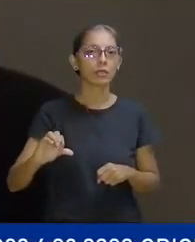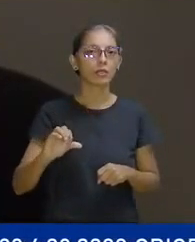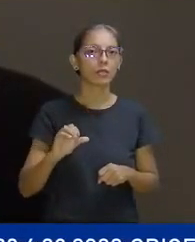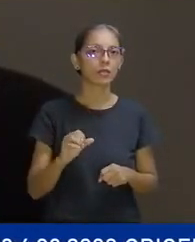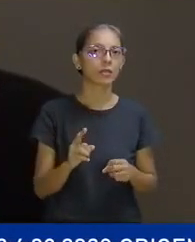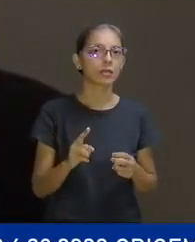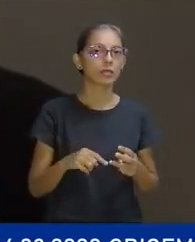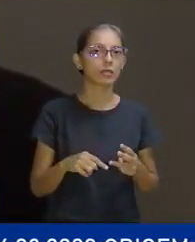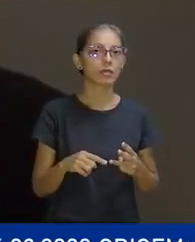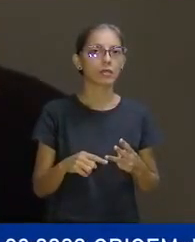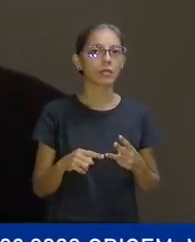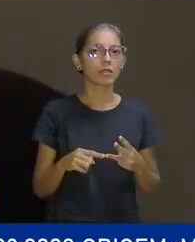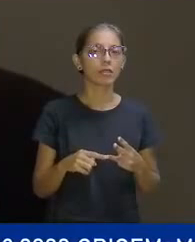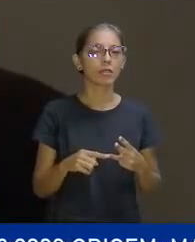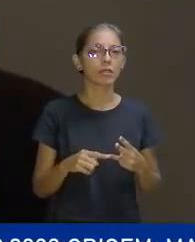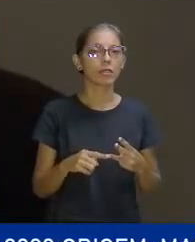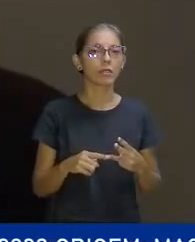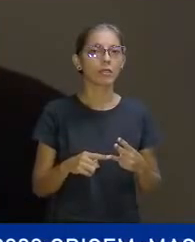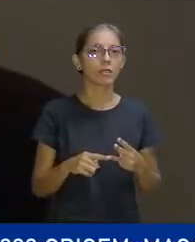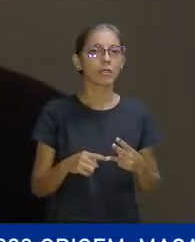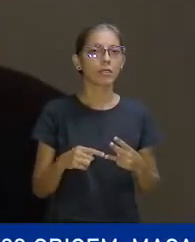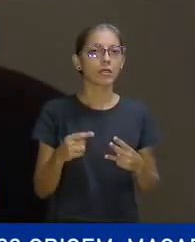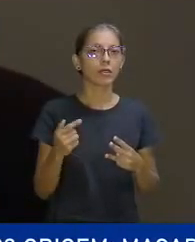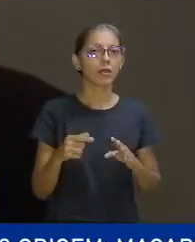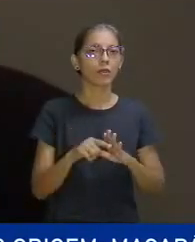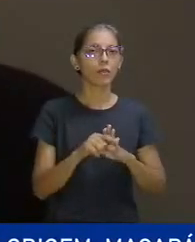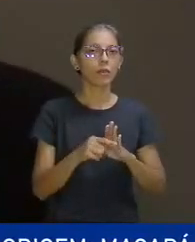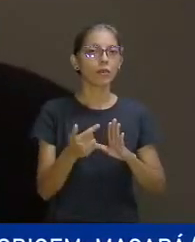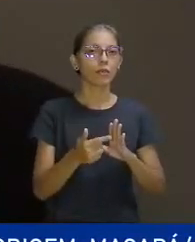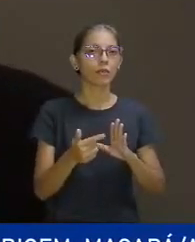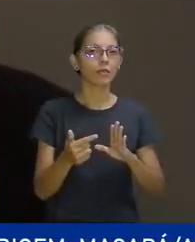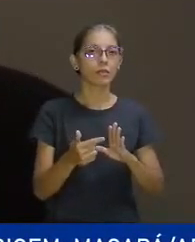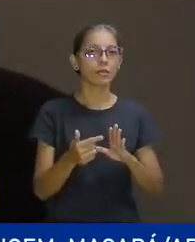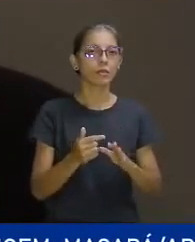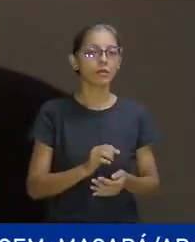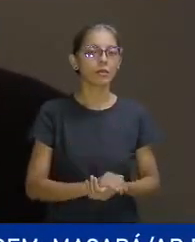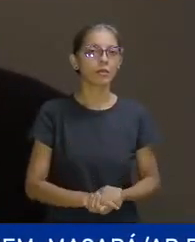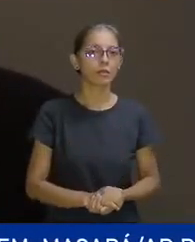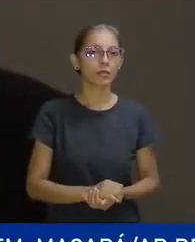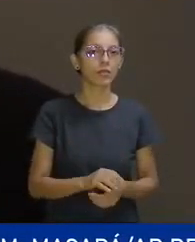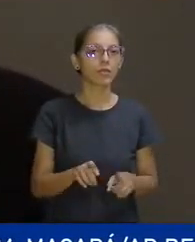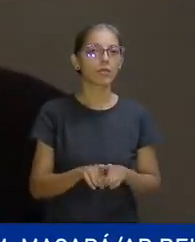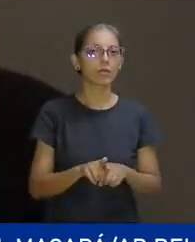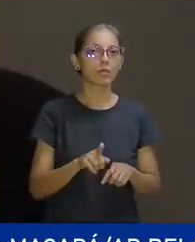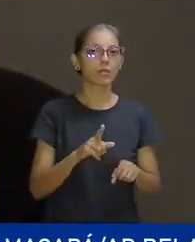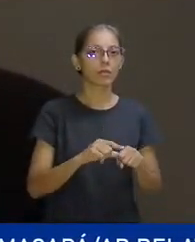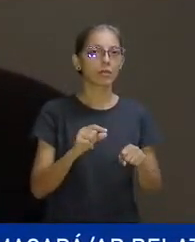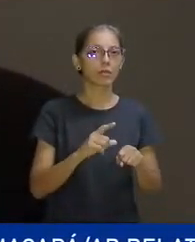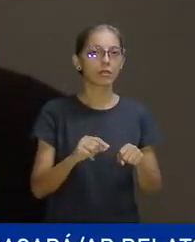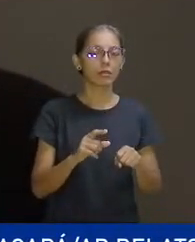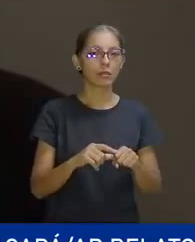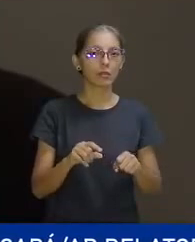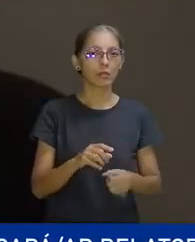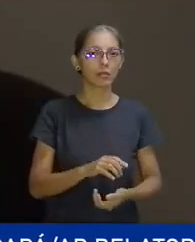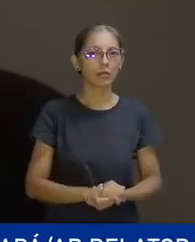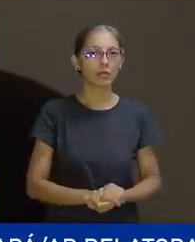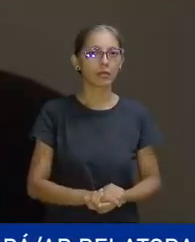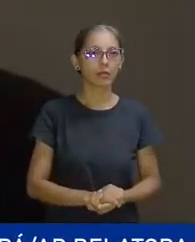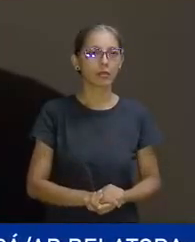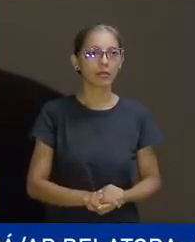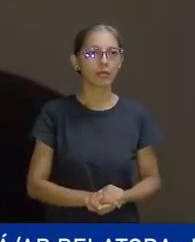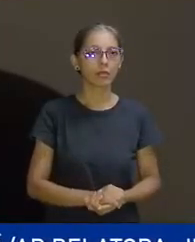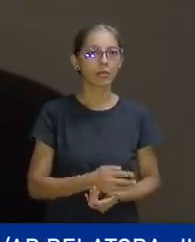6, e 1022, incisos 1, 2 e 3 do Código de Processo Civil, aos artigos 35, 44 e 60 da